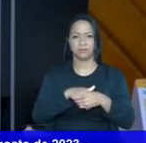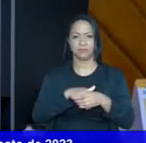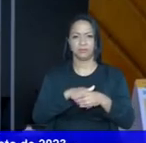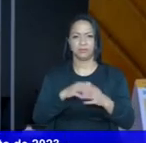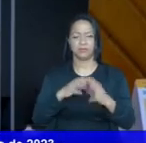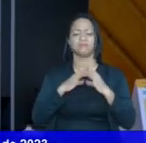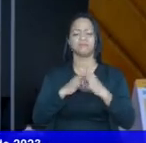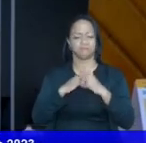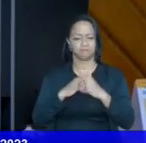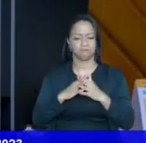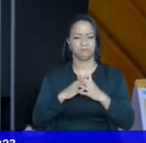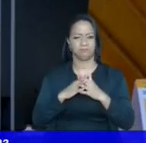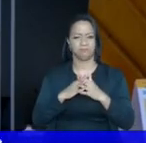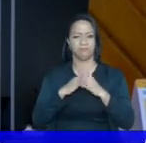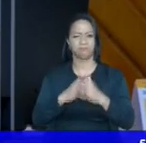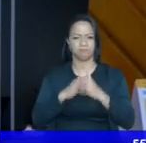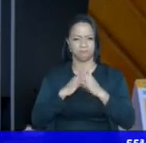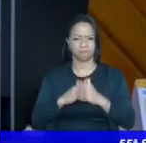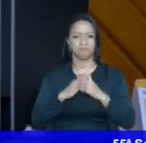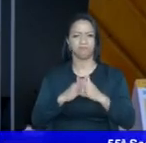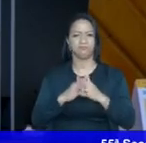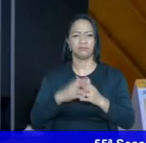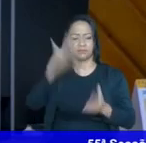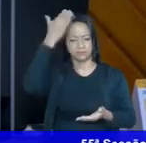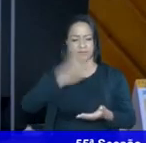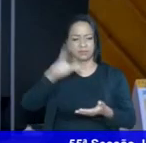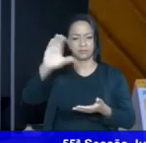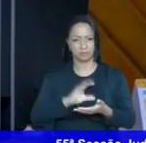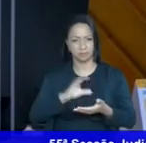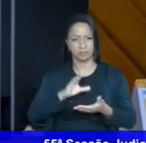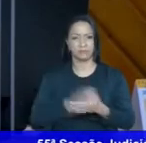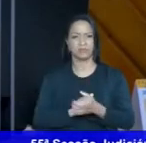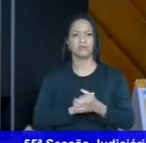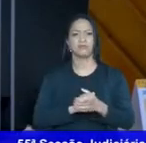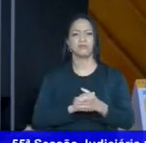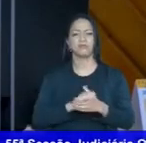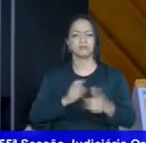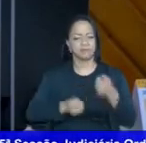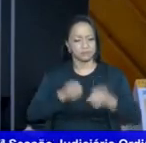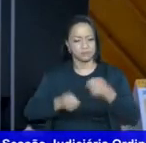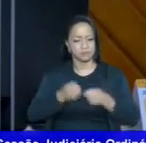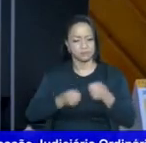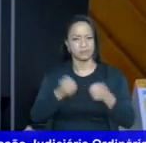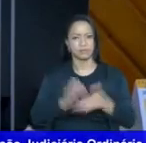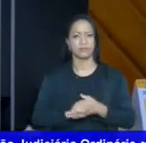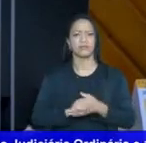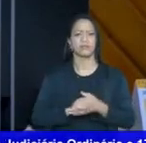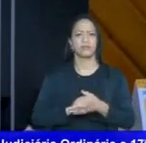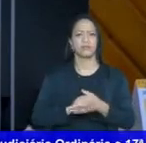se confunde com prestação de contas que é objeto de controle em Tribunal de